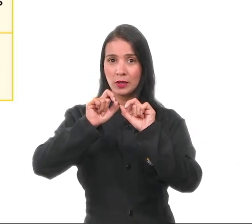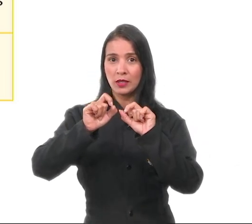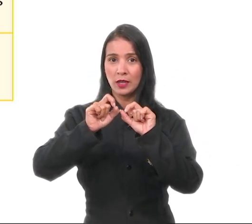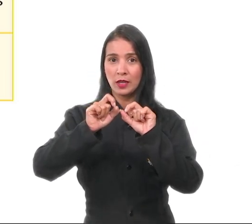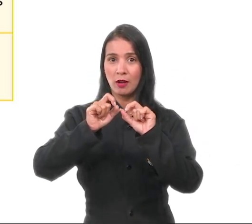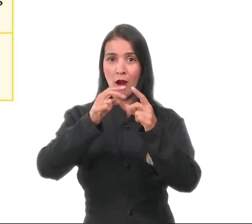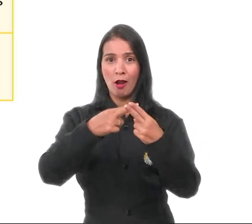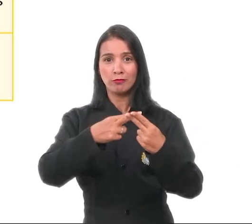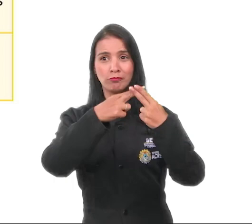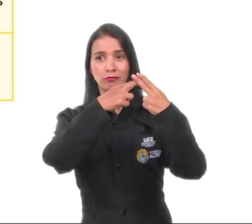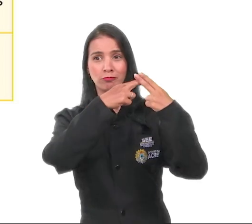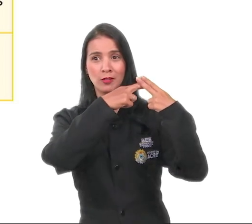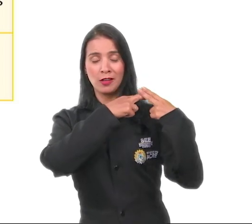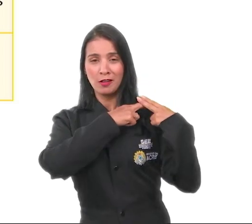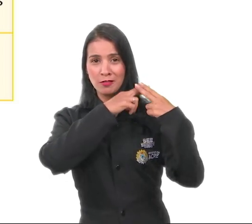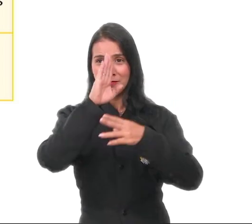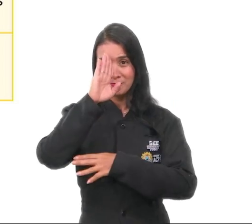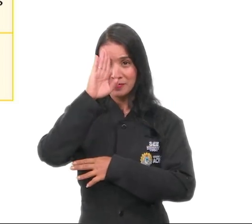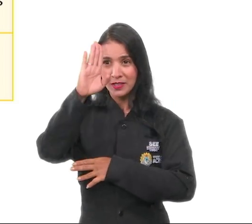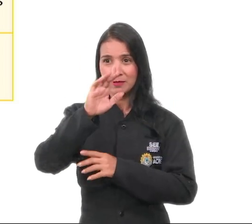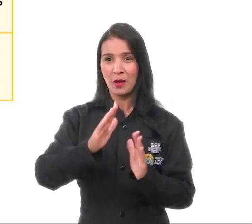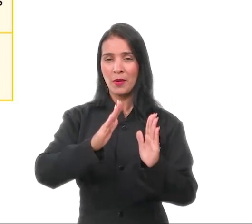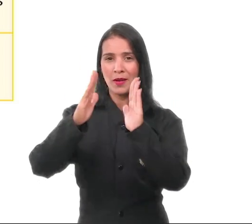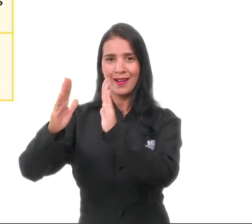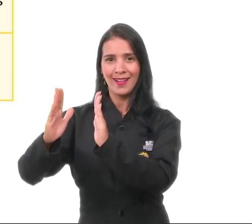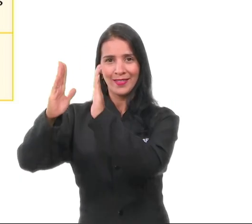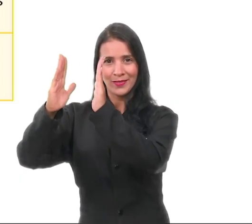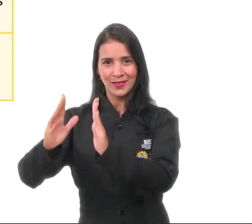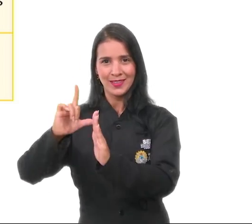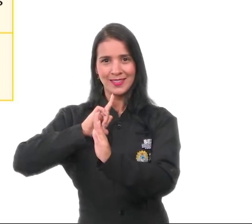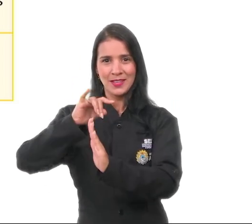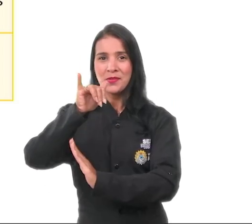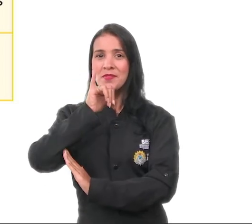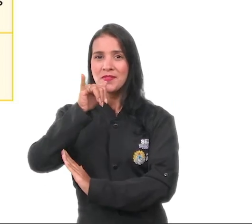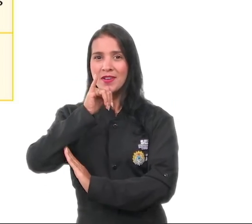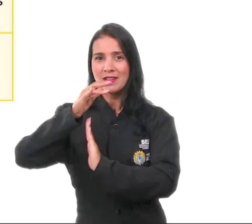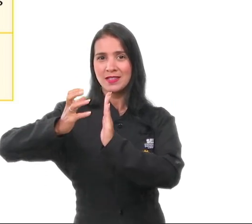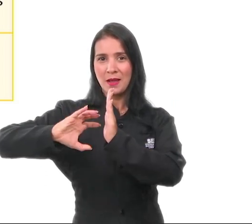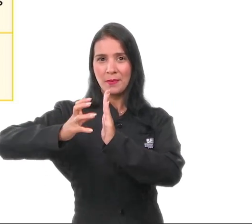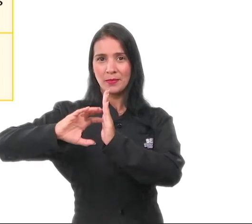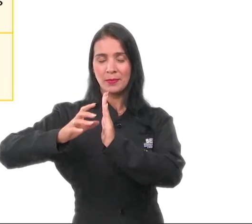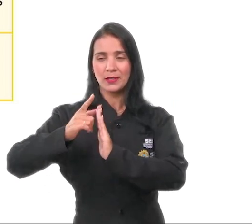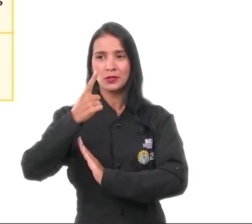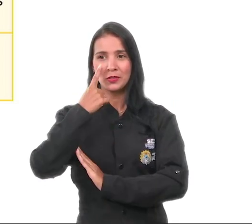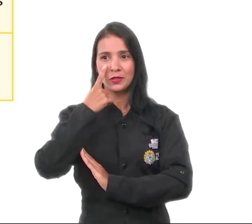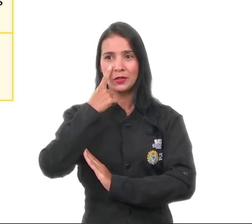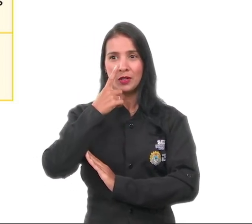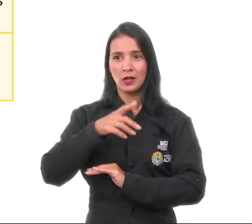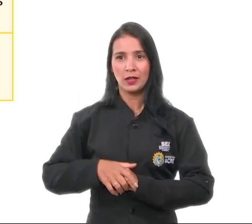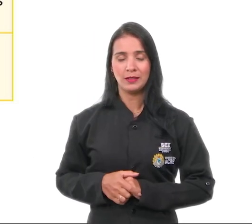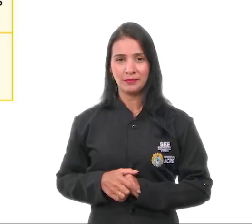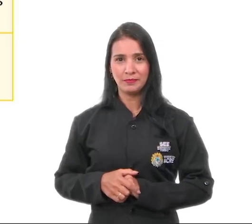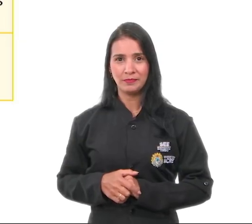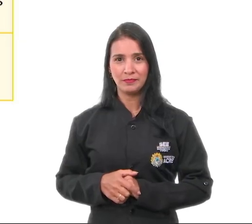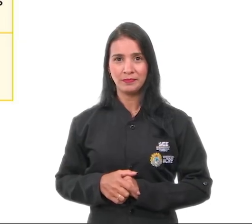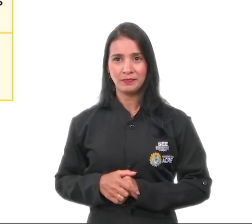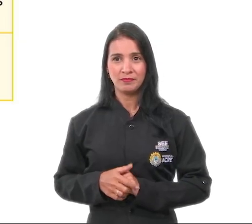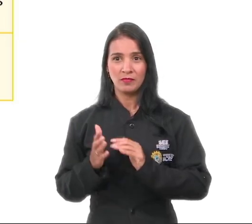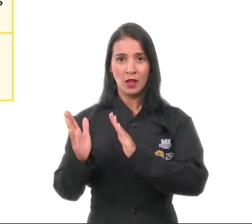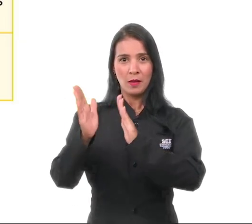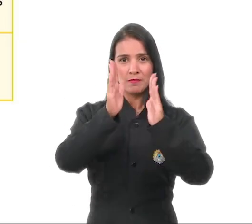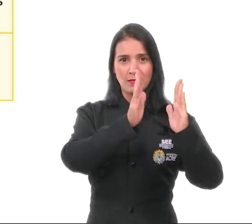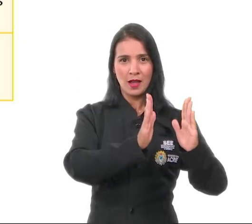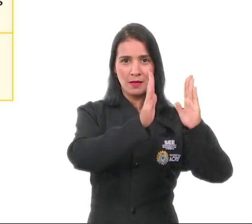na terceira coluna, nós temos exemplos. Então aqui, a primeira instituição. No caso, são